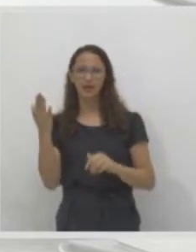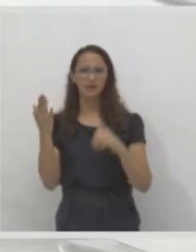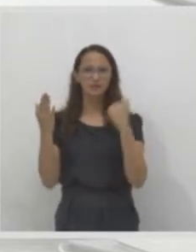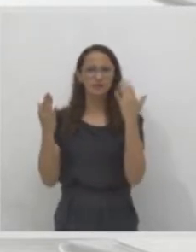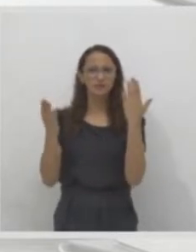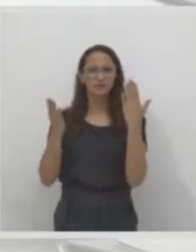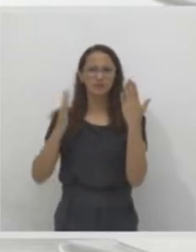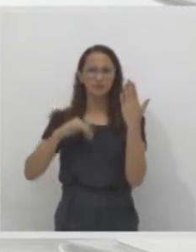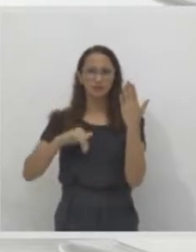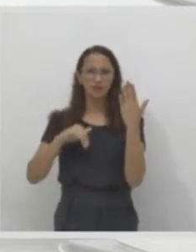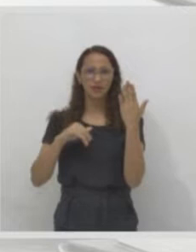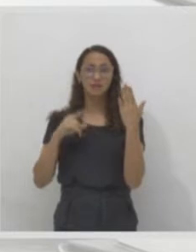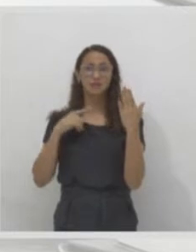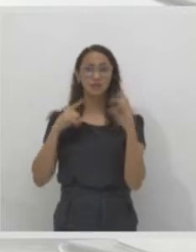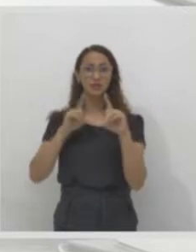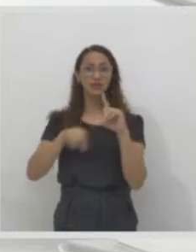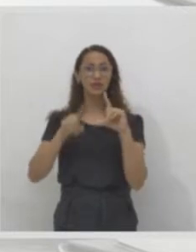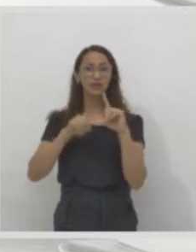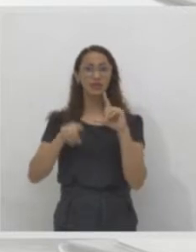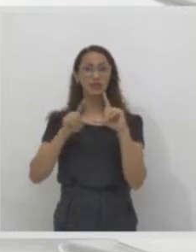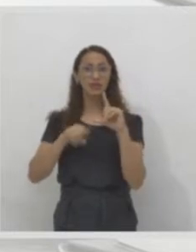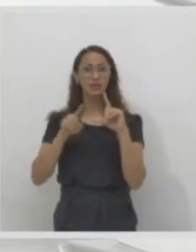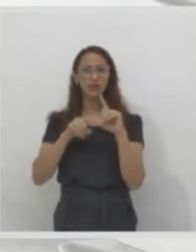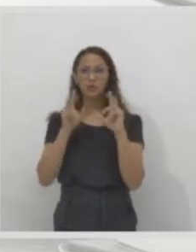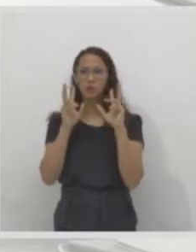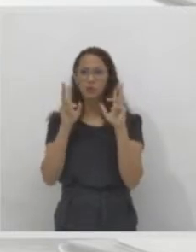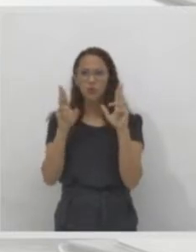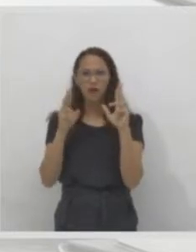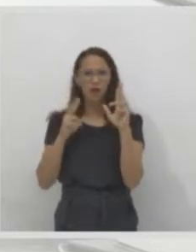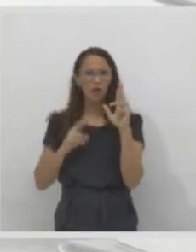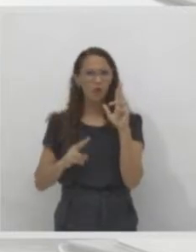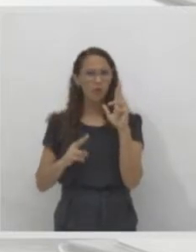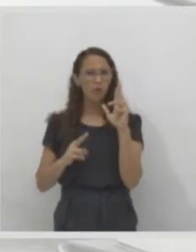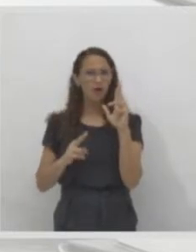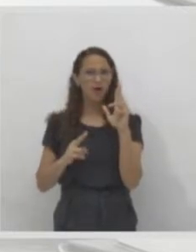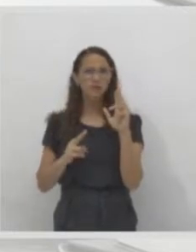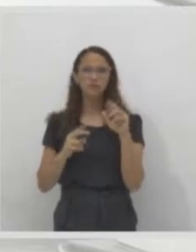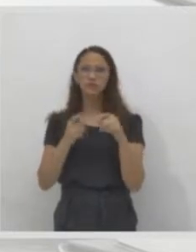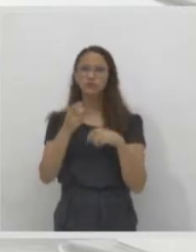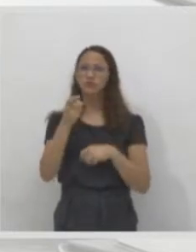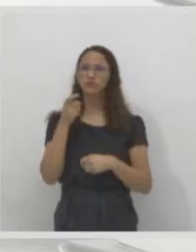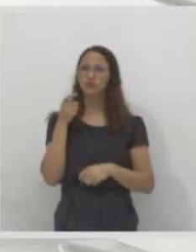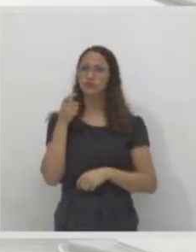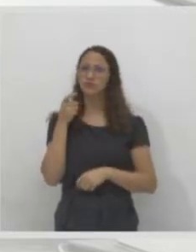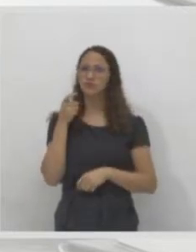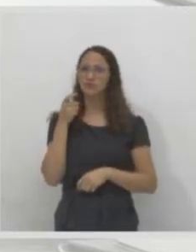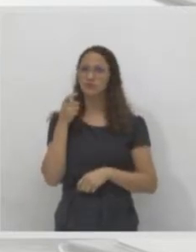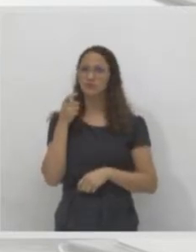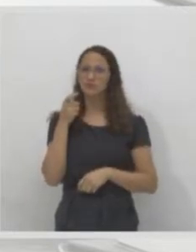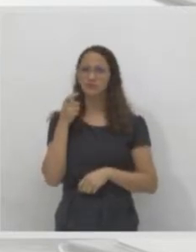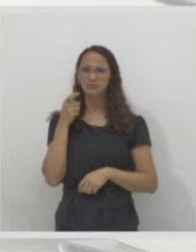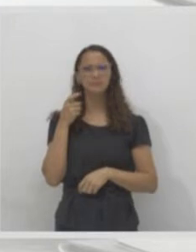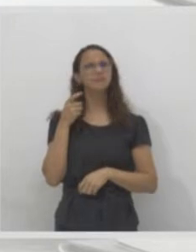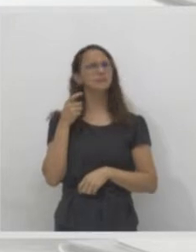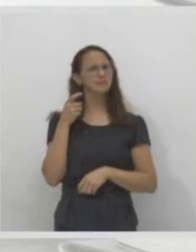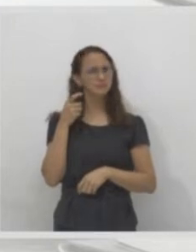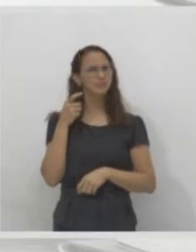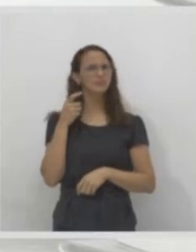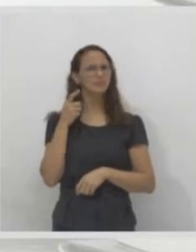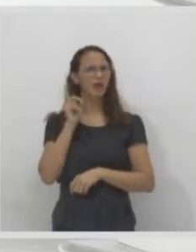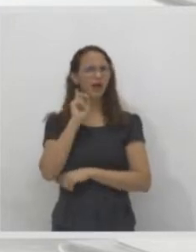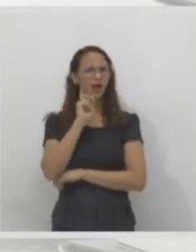triângulo, eu estou usando a mesma letra, a letra X. É de forma genérica